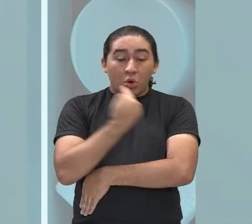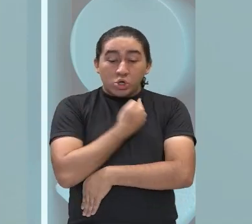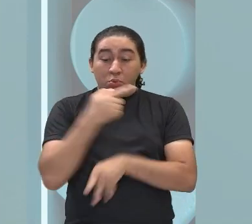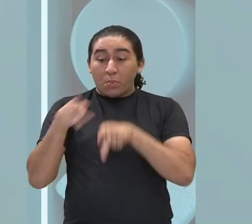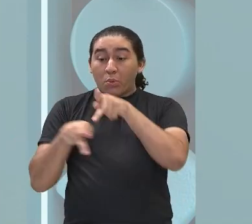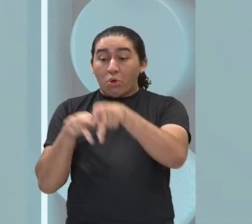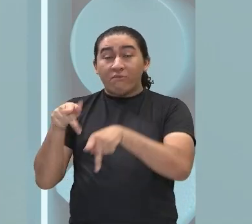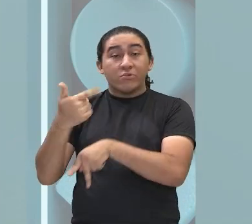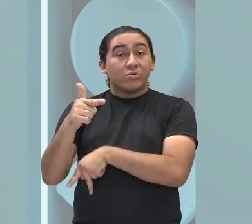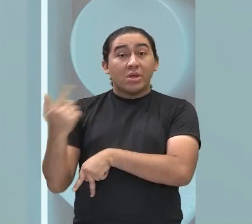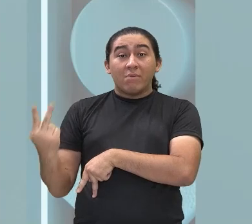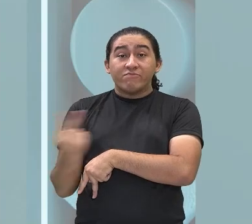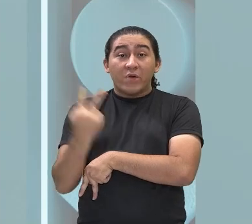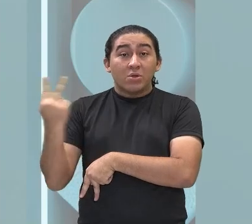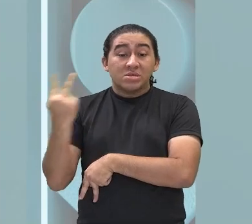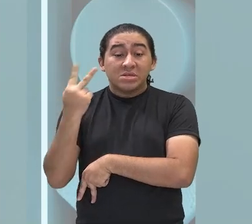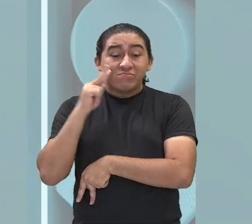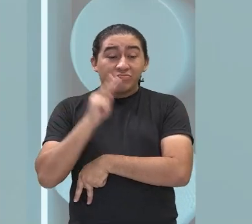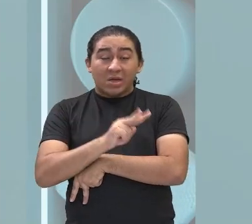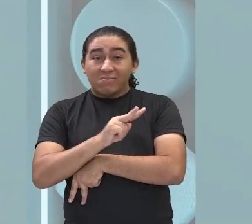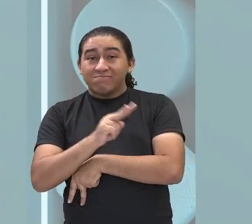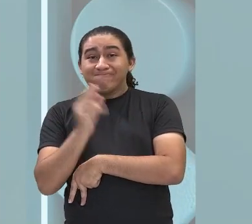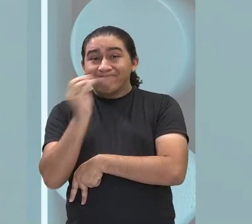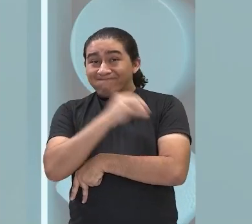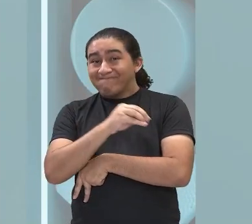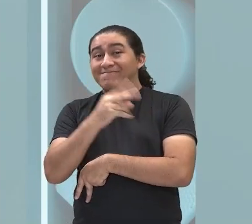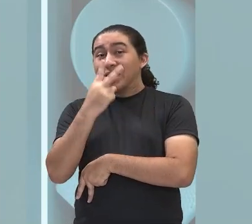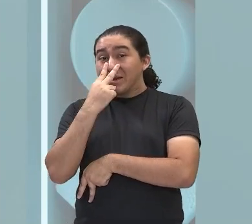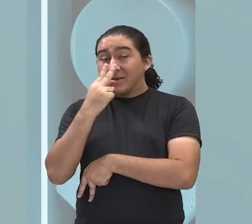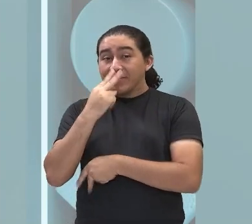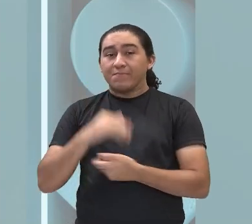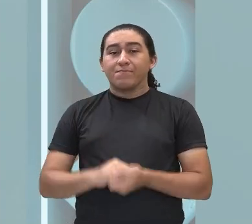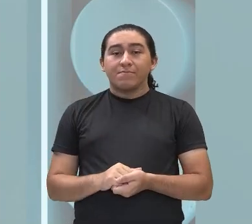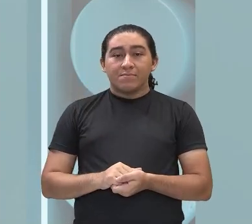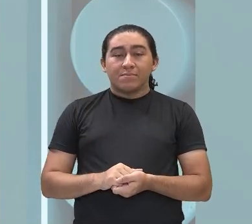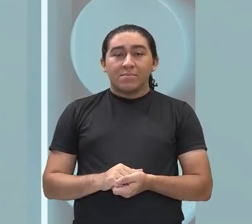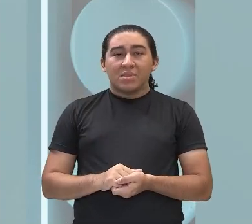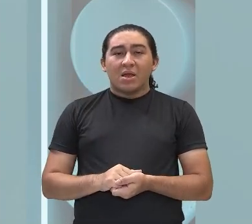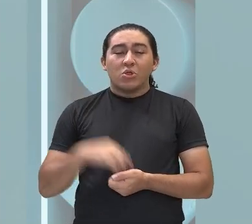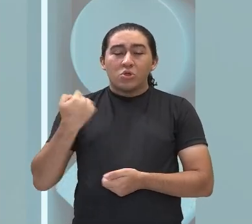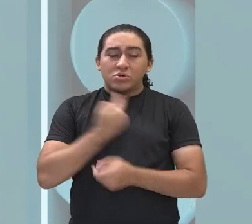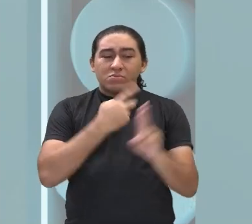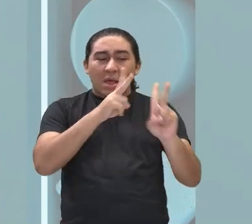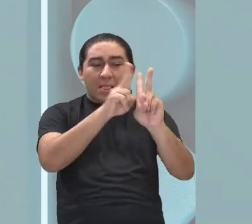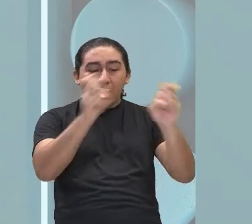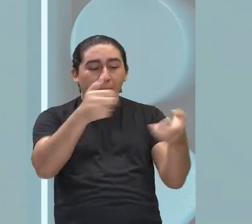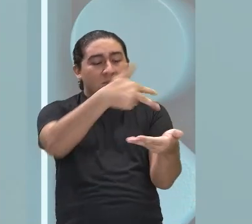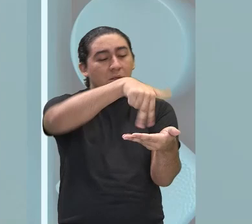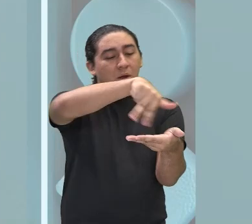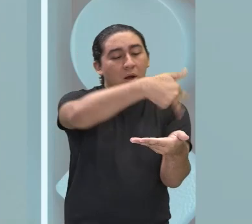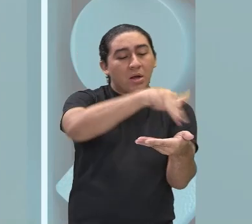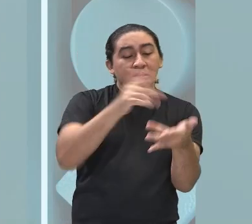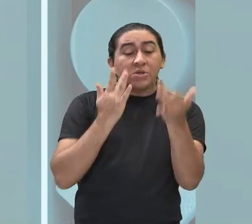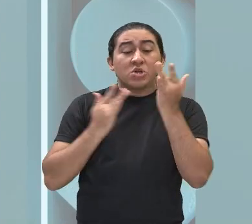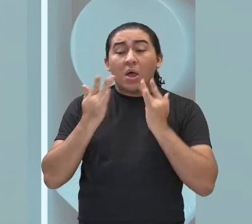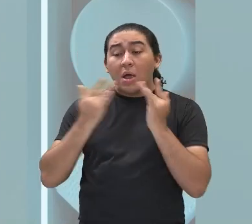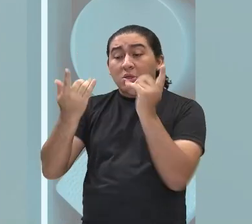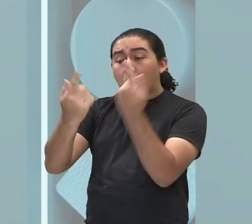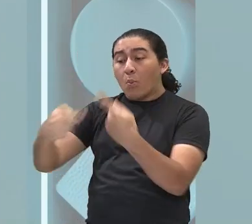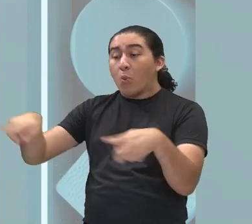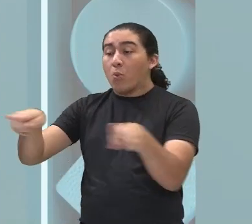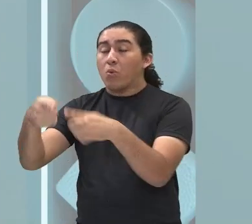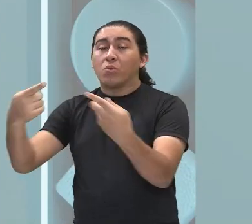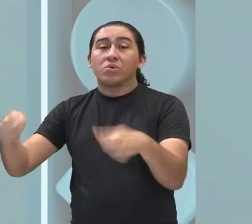o devido valor. Pois é tão rico quando a gente fala da dança, do teatro, da música, quando a